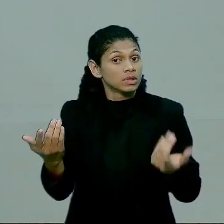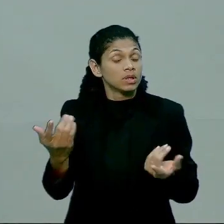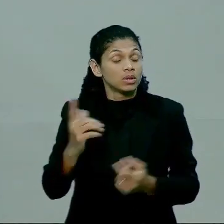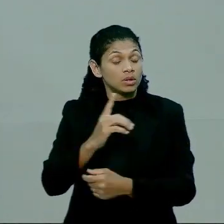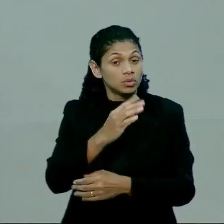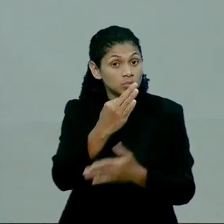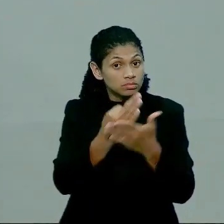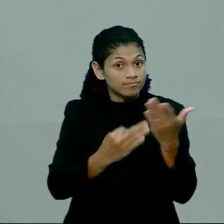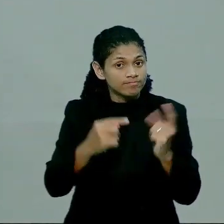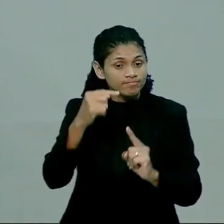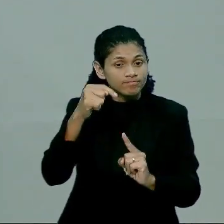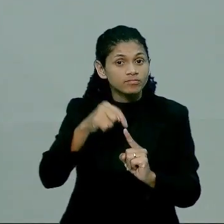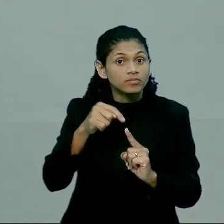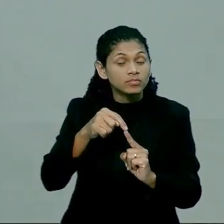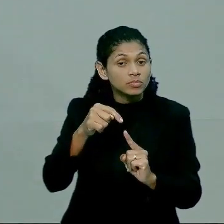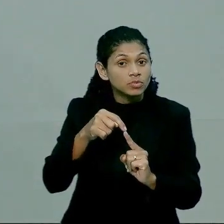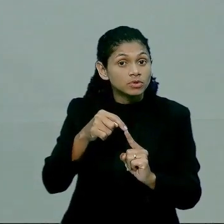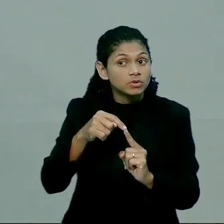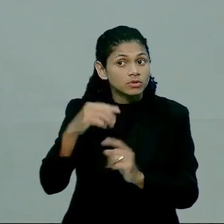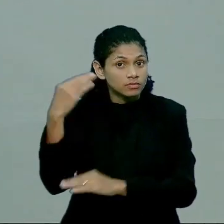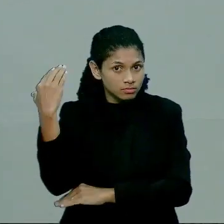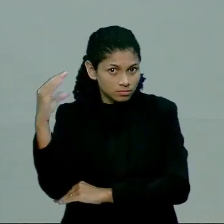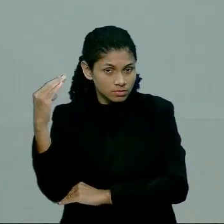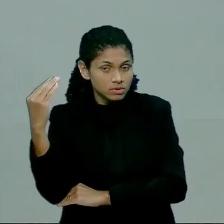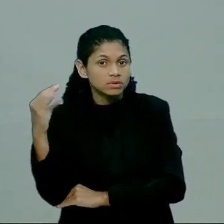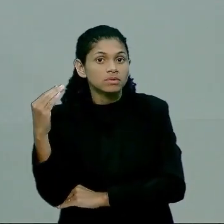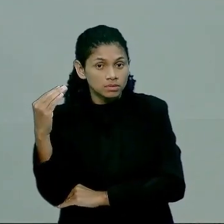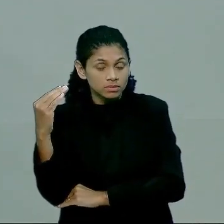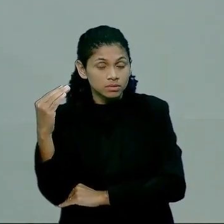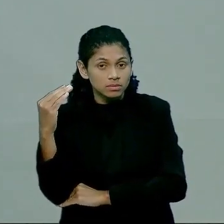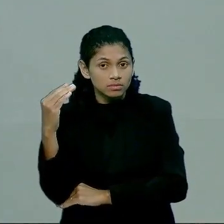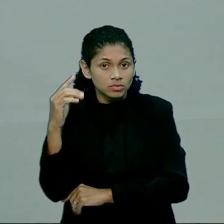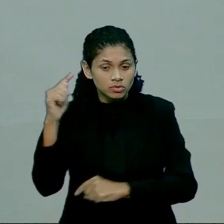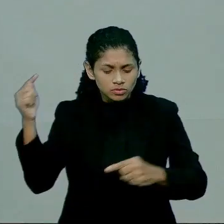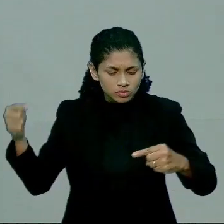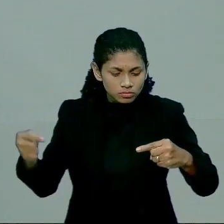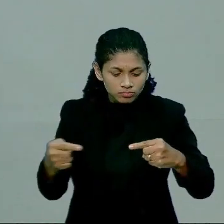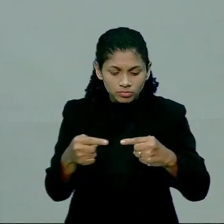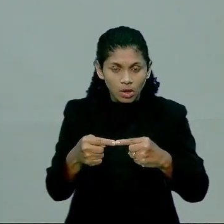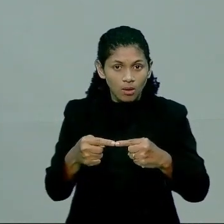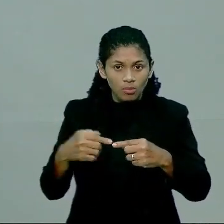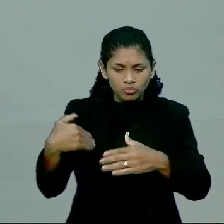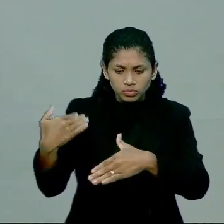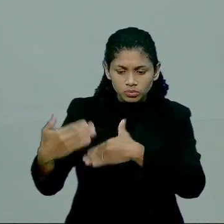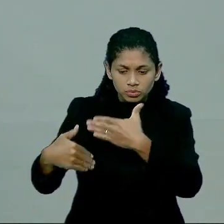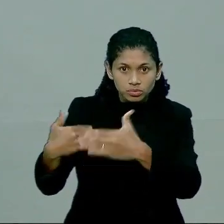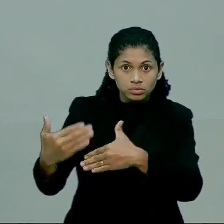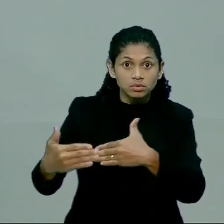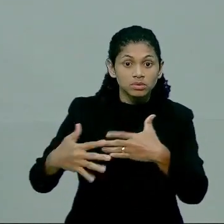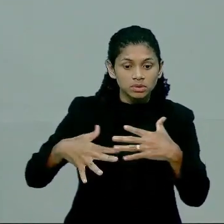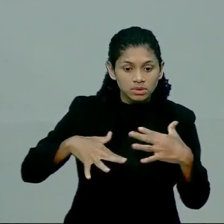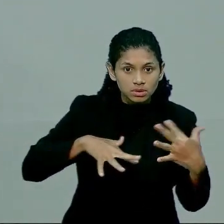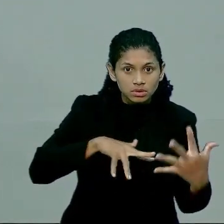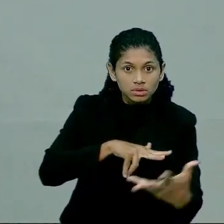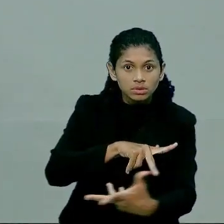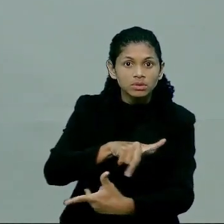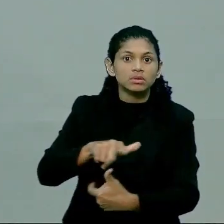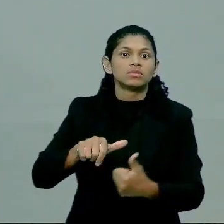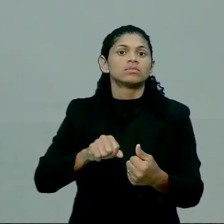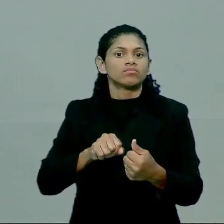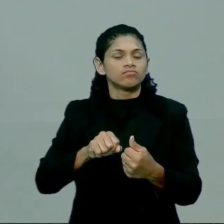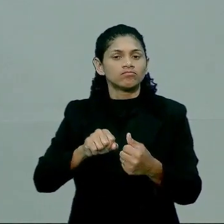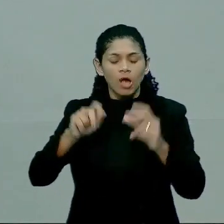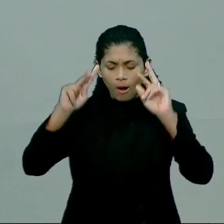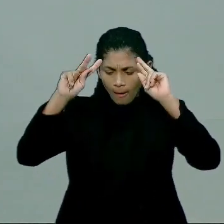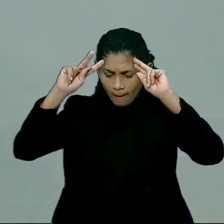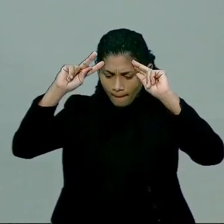eles estão alencados ao Progresso da humanidade então a humanidade ela progride de